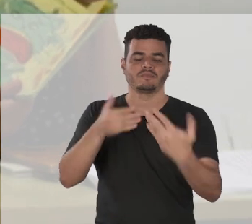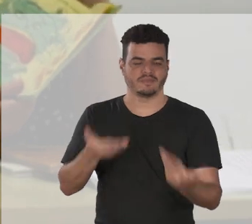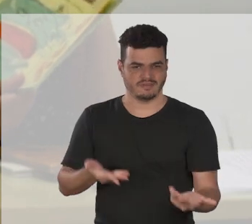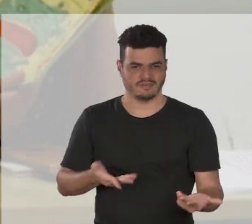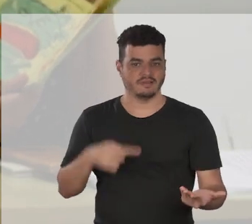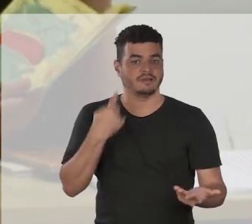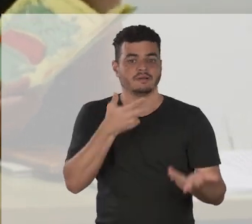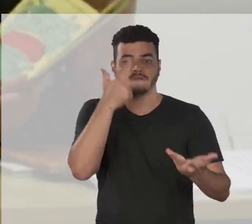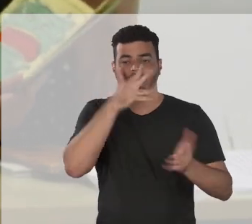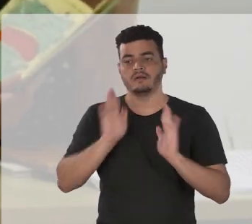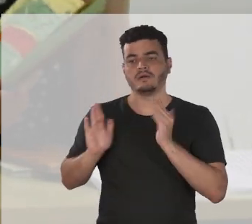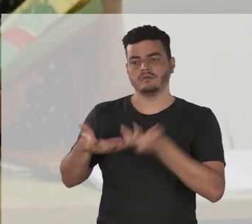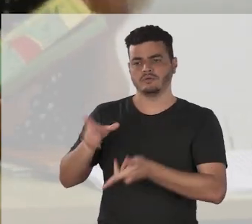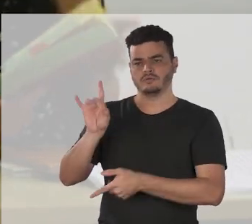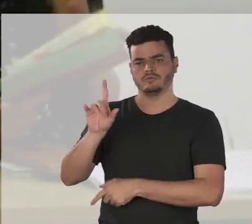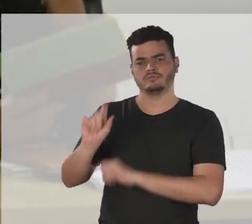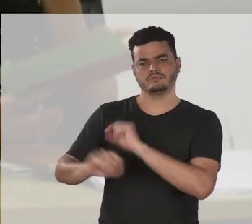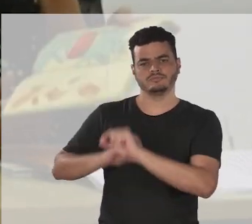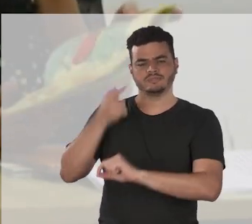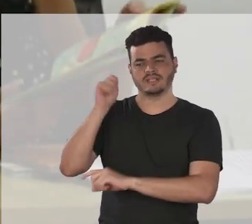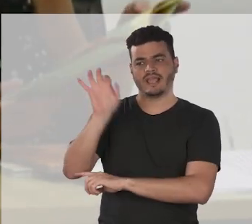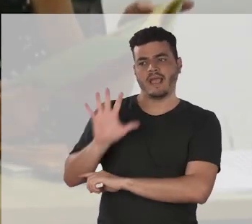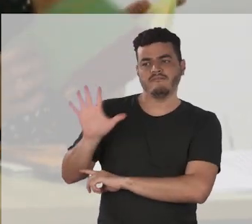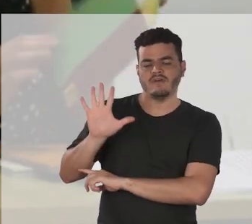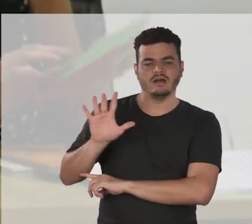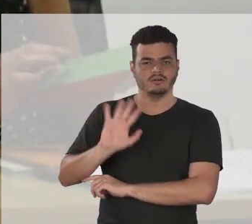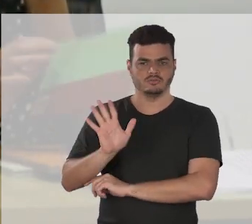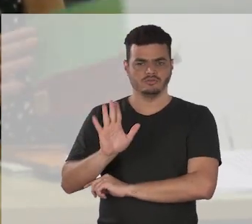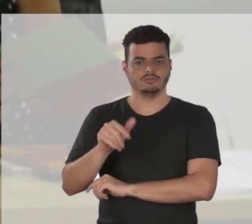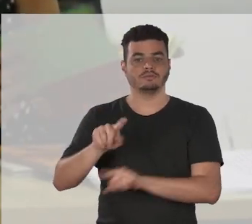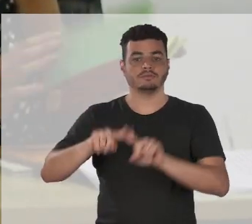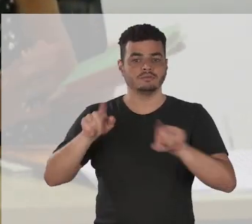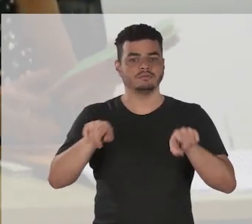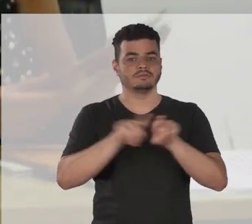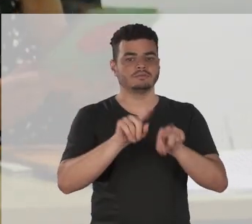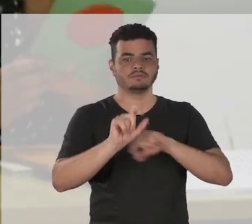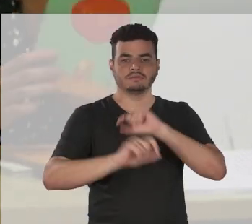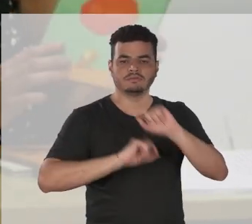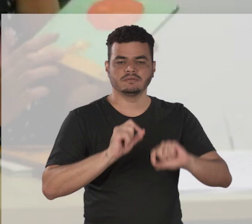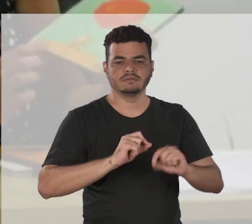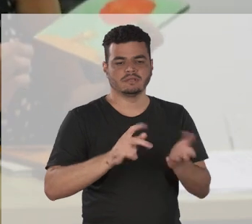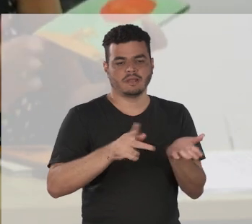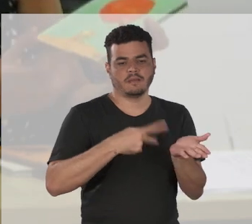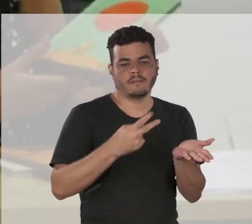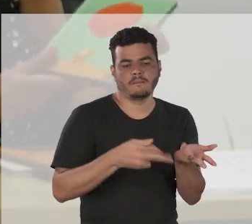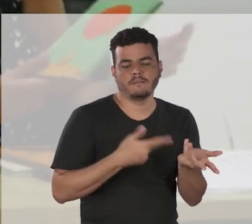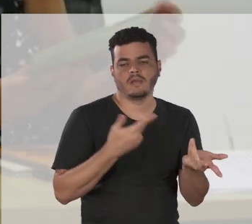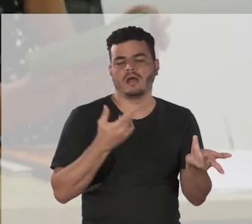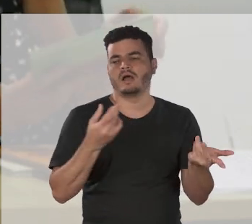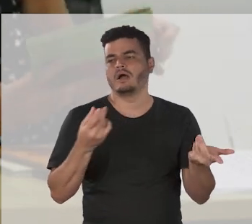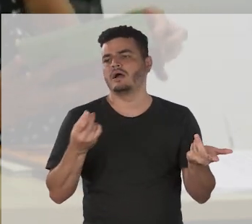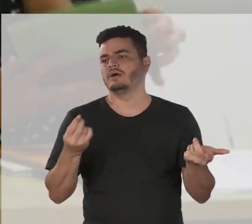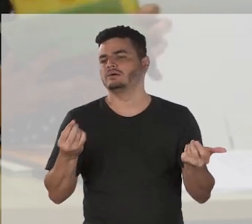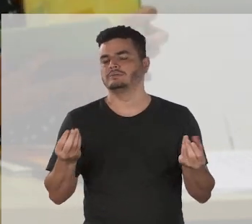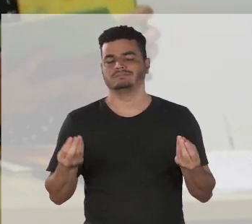bom, precisa colocar o foco, né? Não apenas a imagem, mas também,